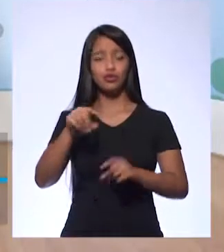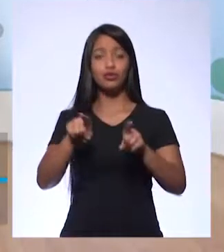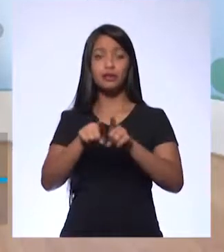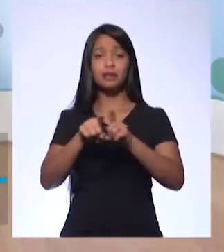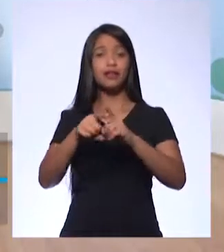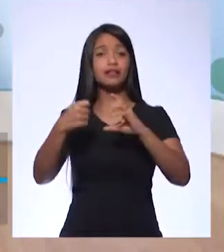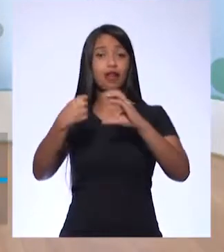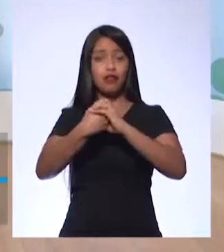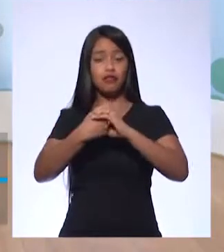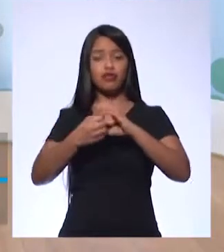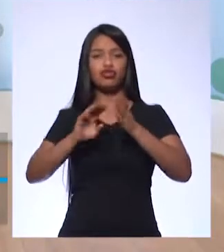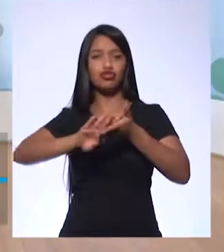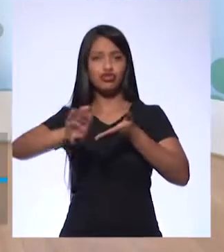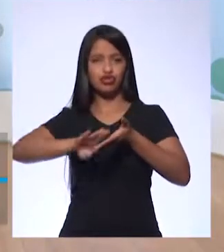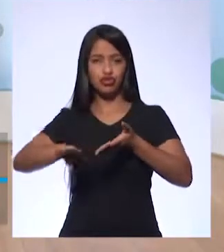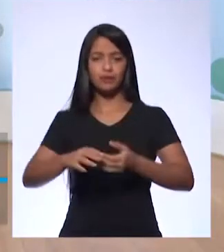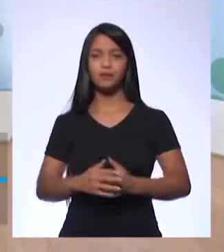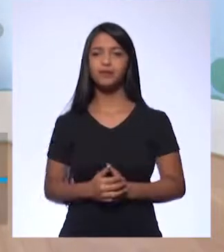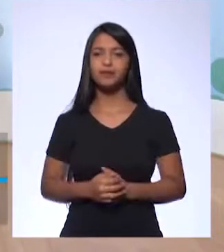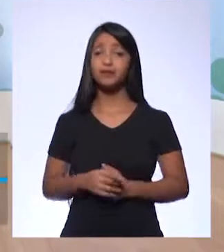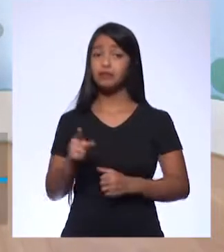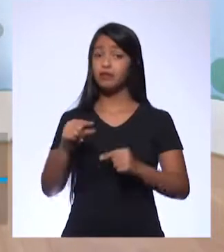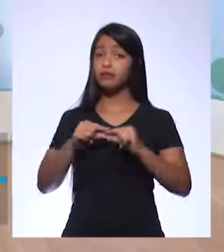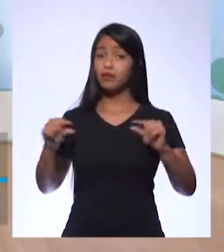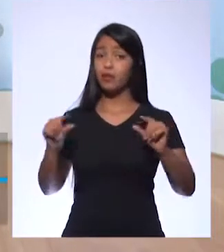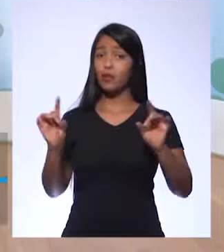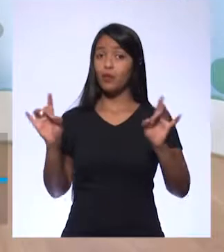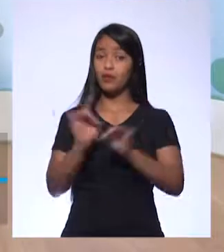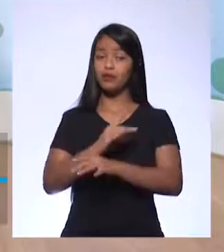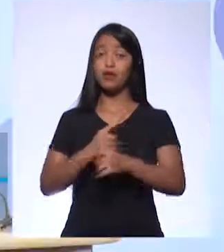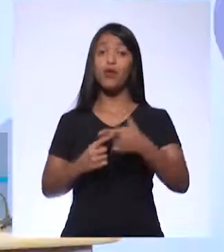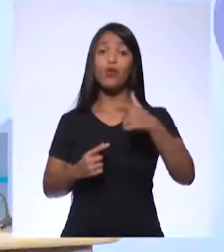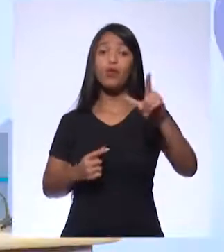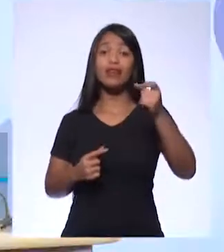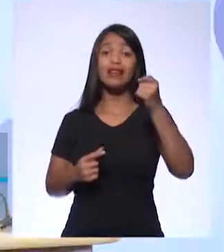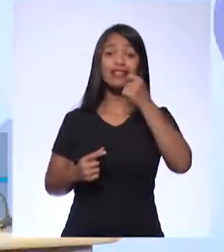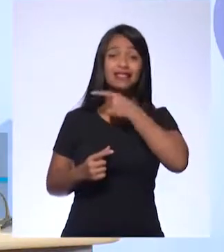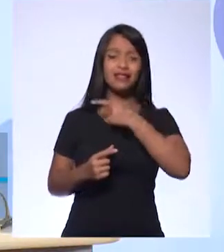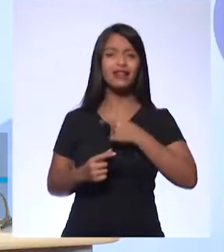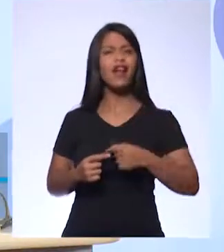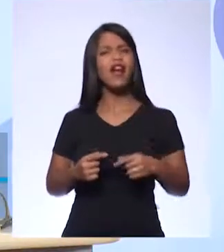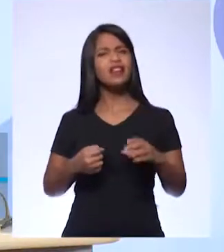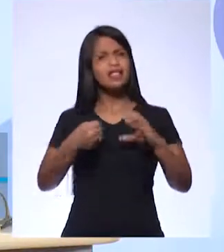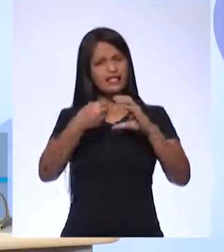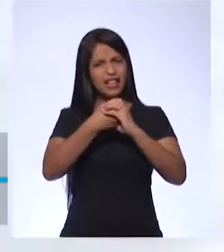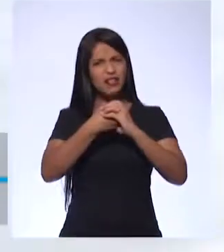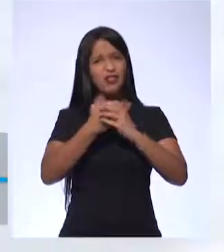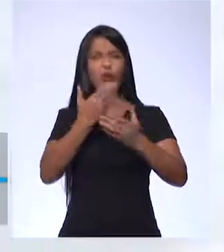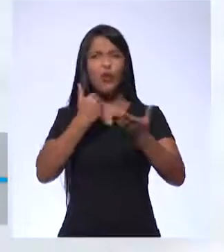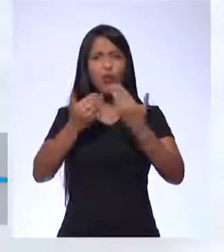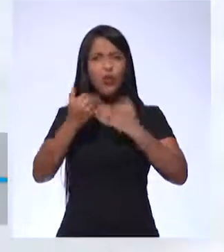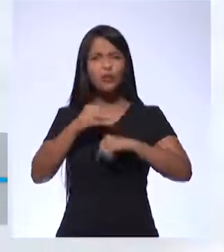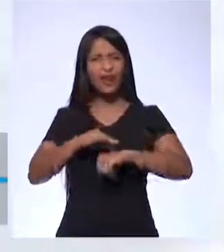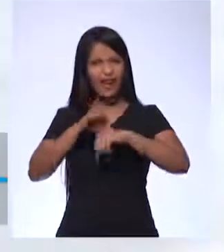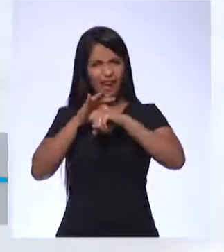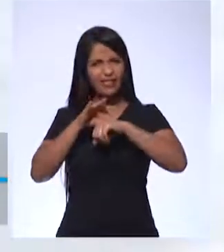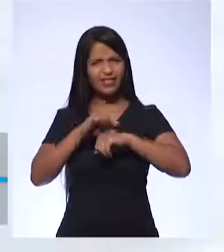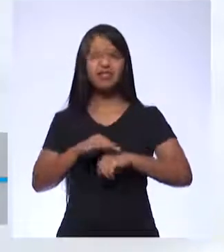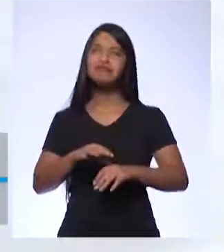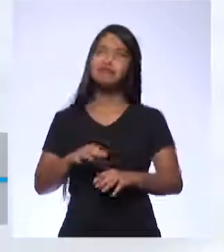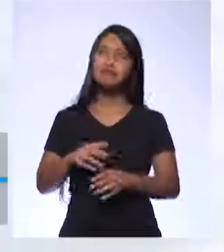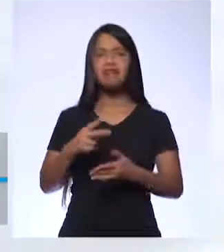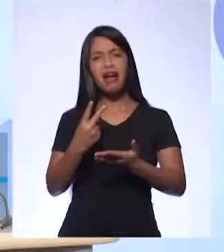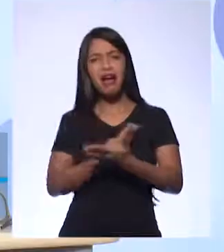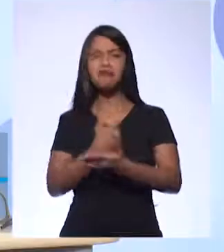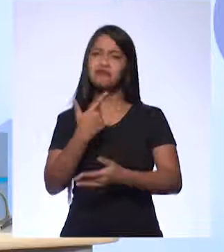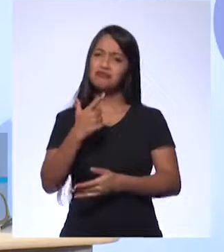é a completa. Muito Agora, bem. tem as engraçadas, que é, por exemplo, a célula carnívora. Não tá tão errado assim não. Mas